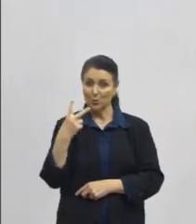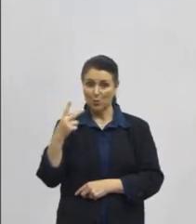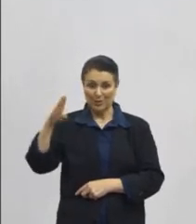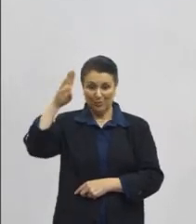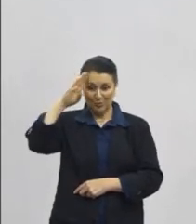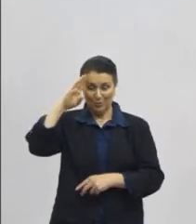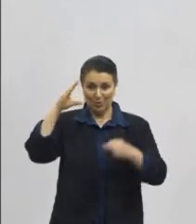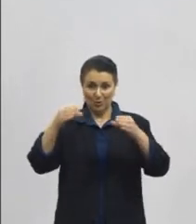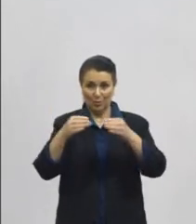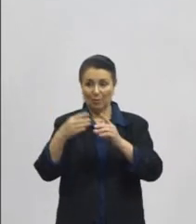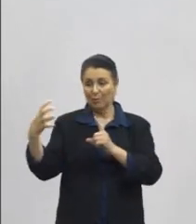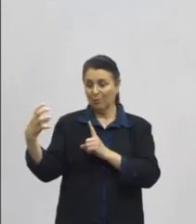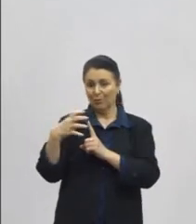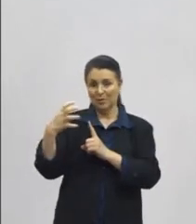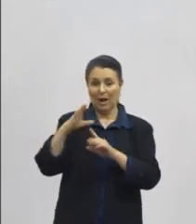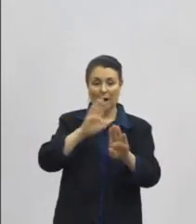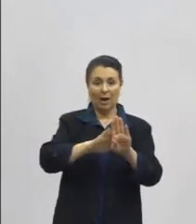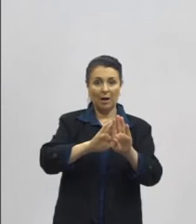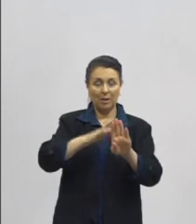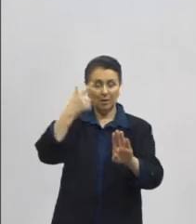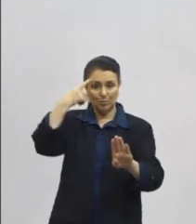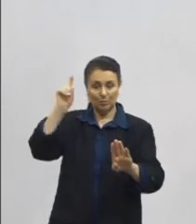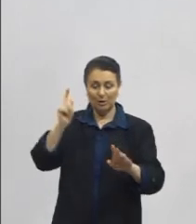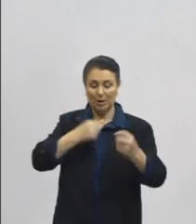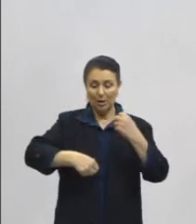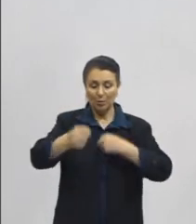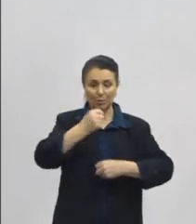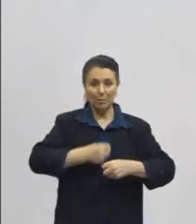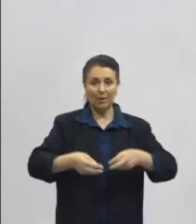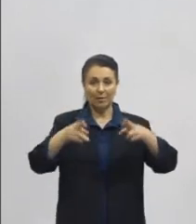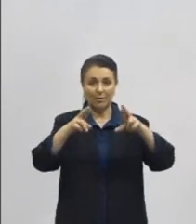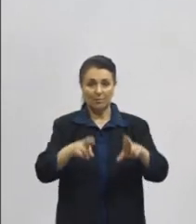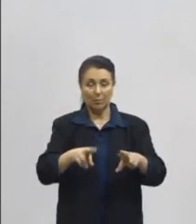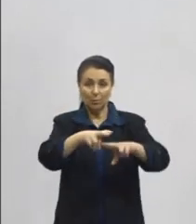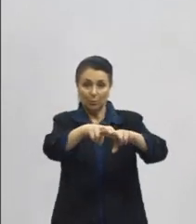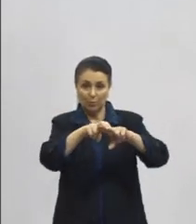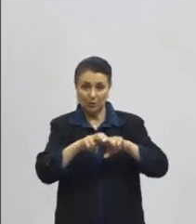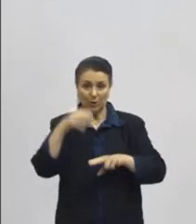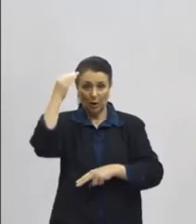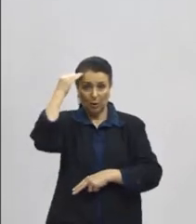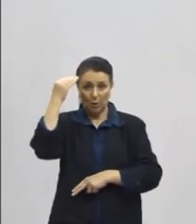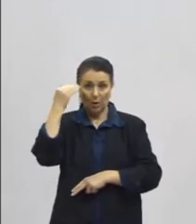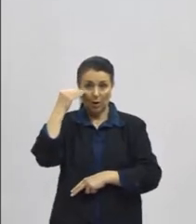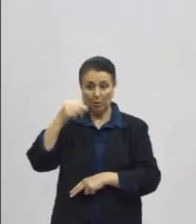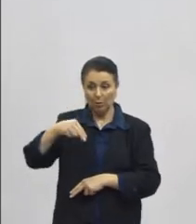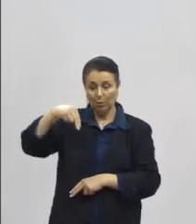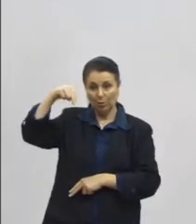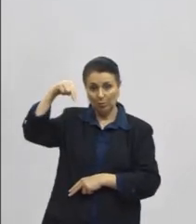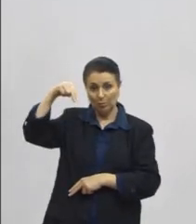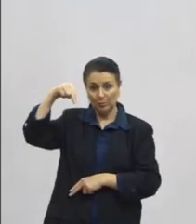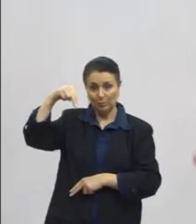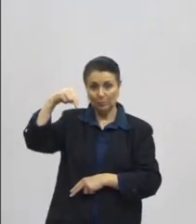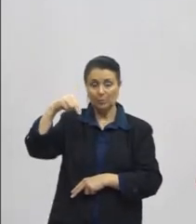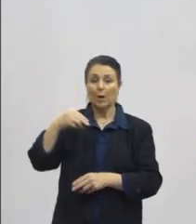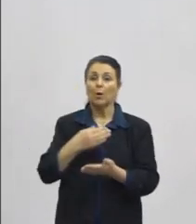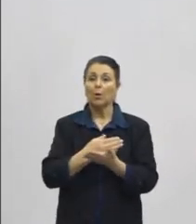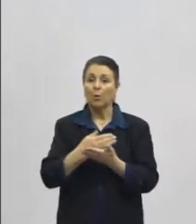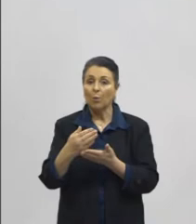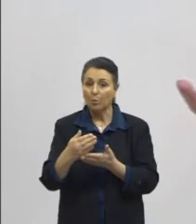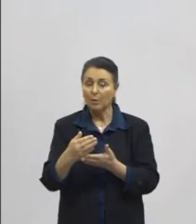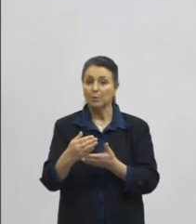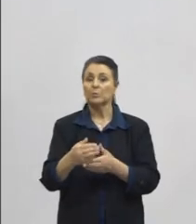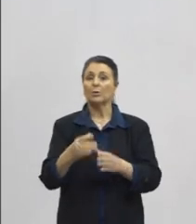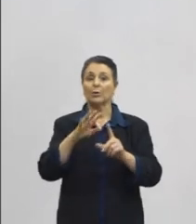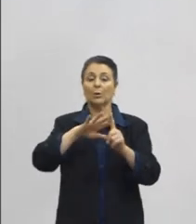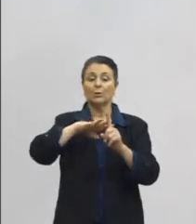a economia a política dessas regiões por isso a Coreia do Norte acabou se tornando então socialista né